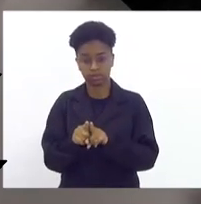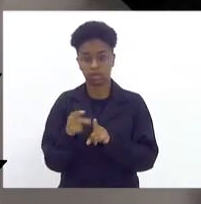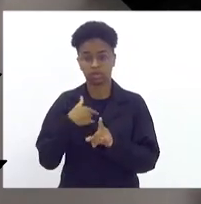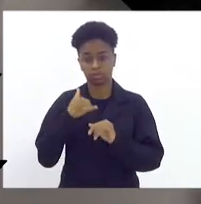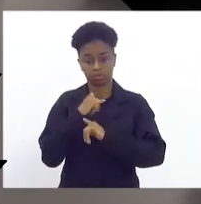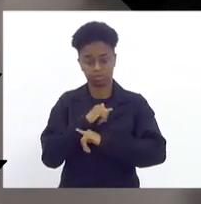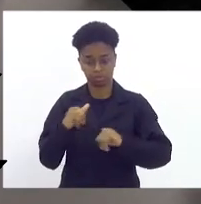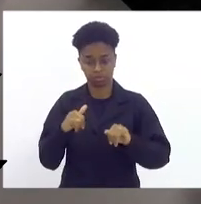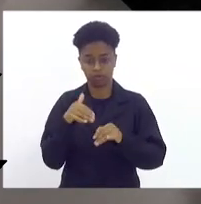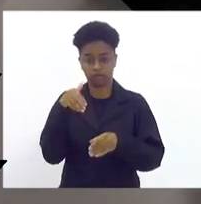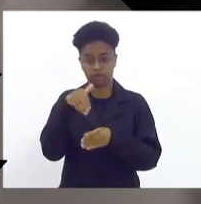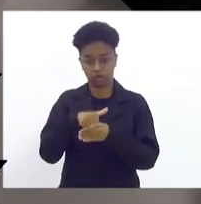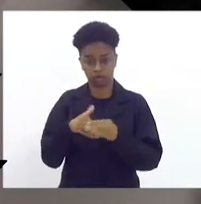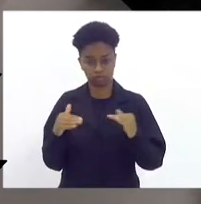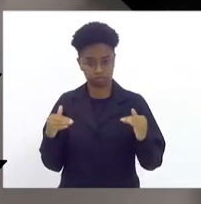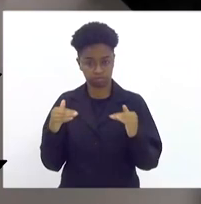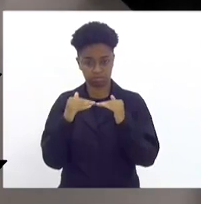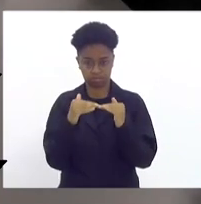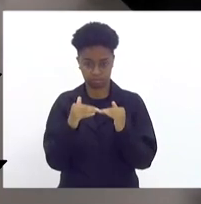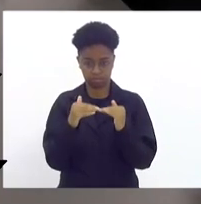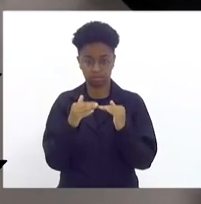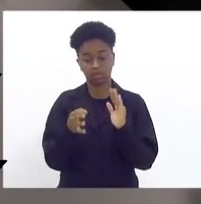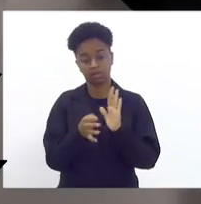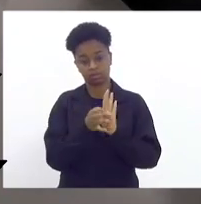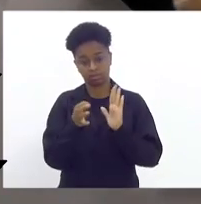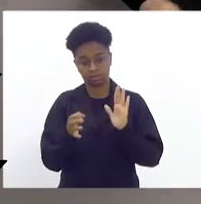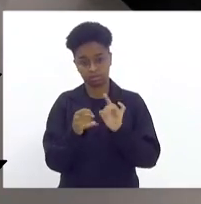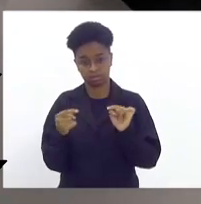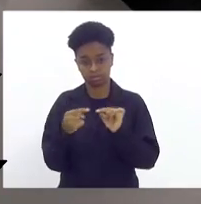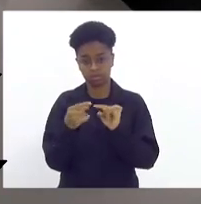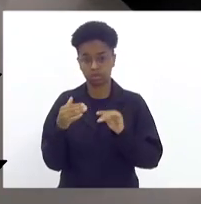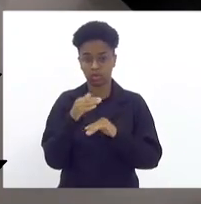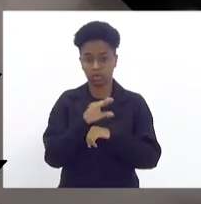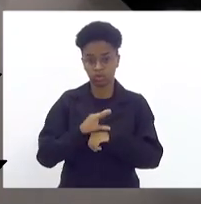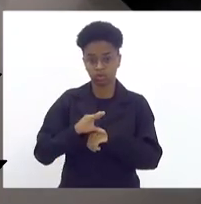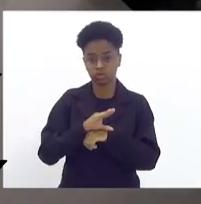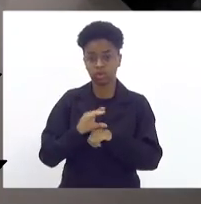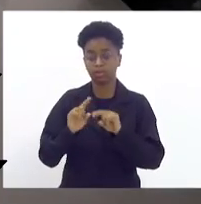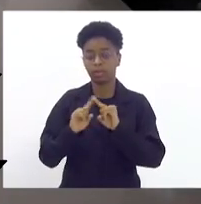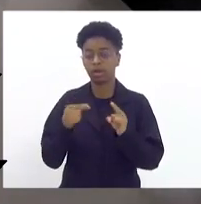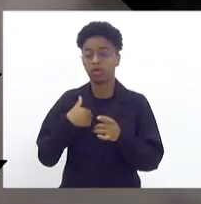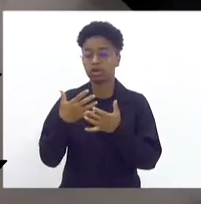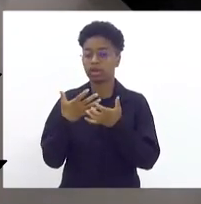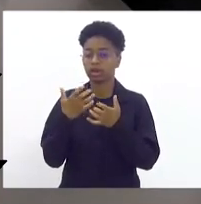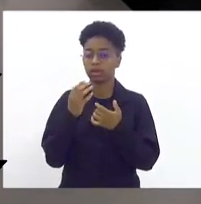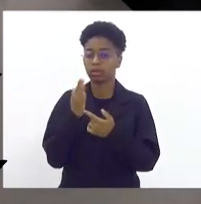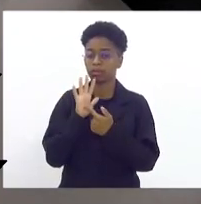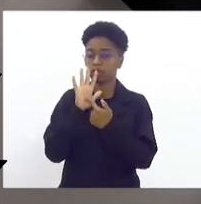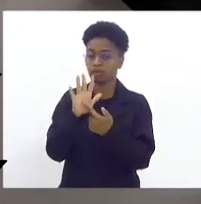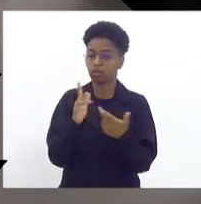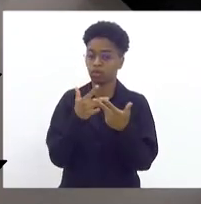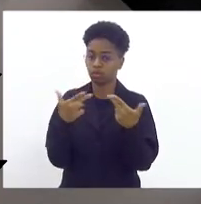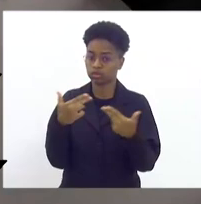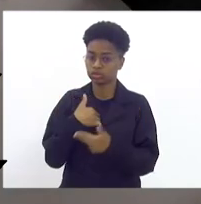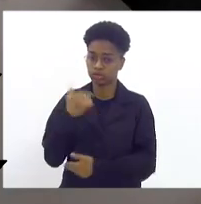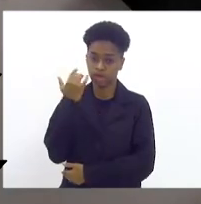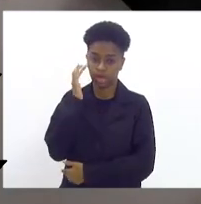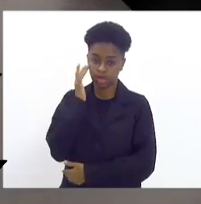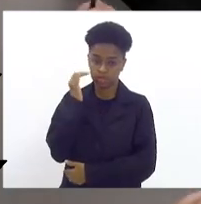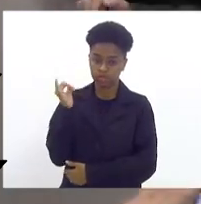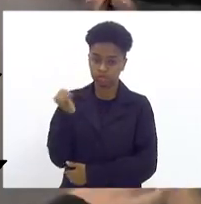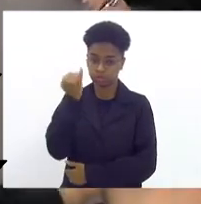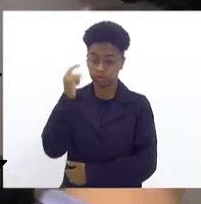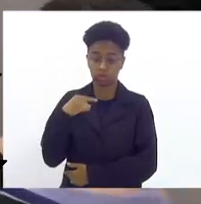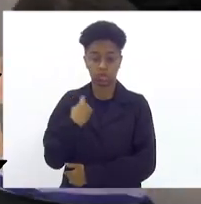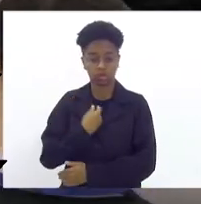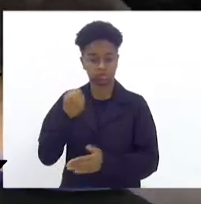voto favorável pelo parecer da constitucionalidade, mas eu queria abordar uma questão que eu acho muito importante. A gente tem lutado muito pela